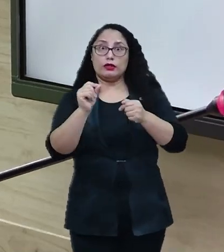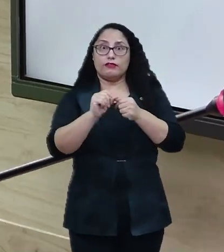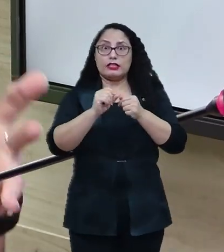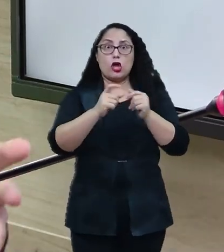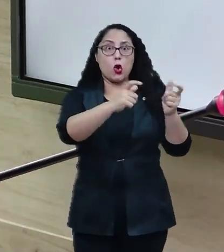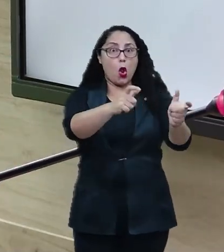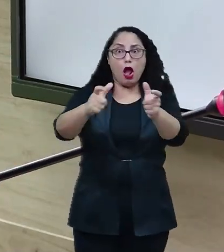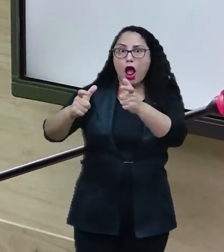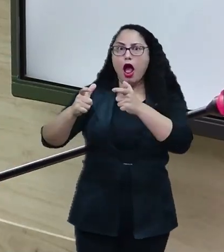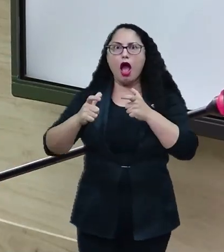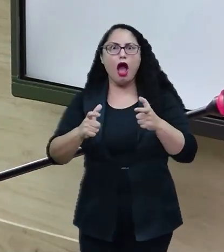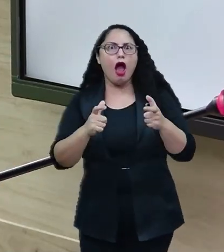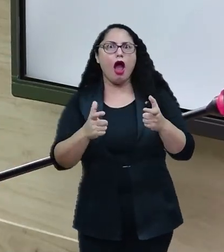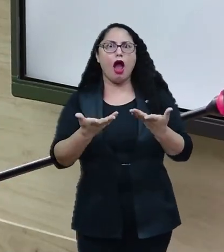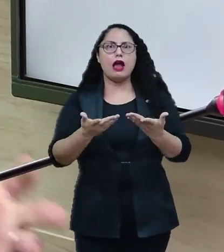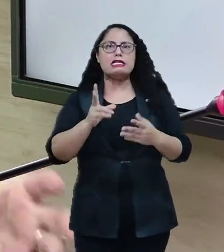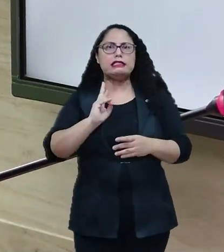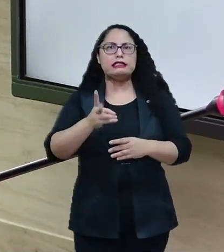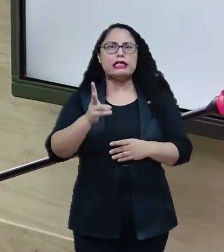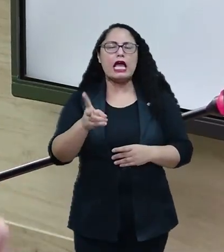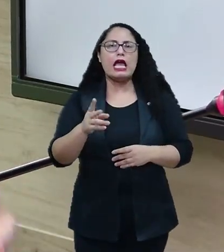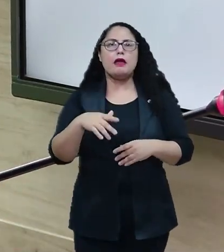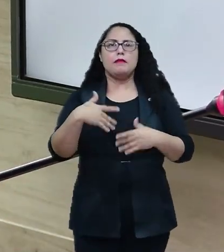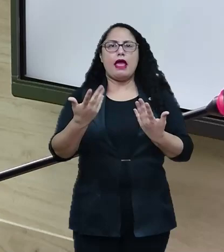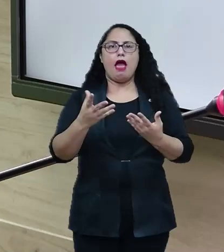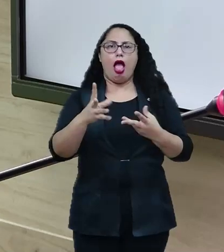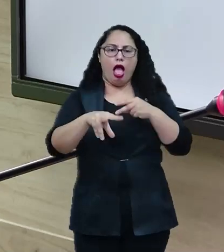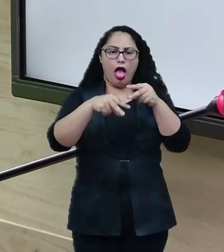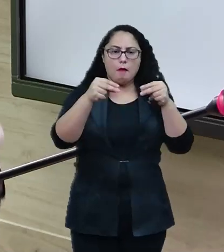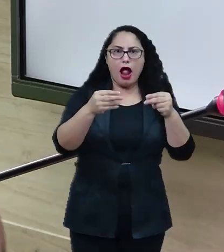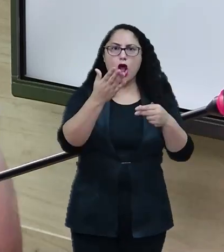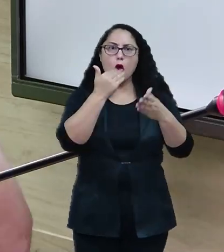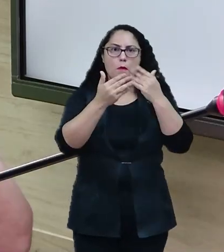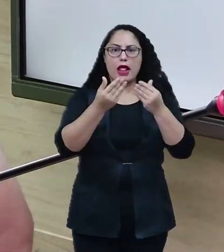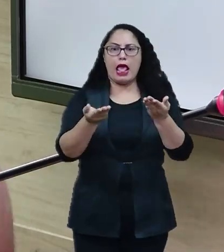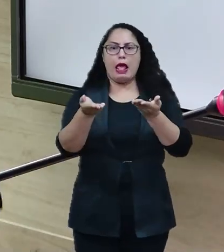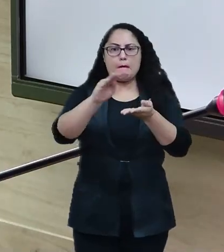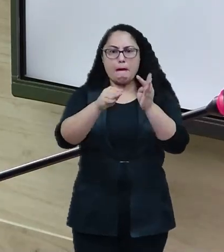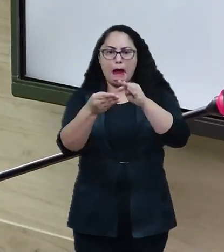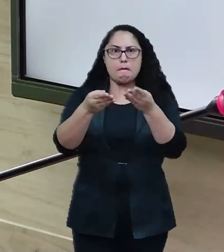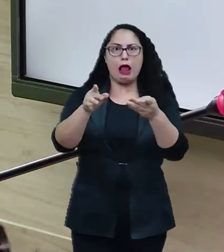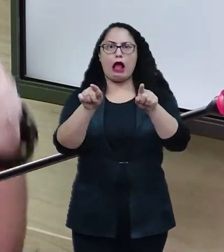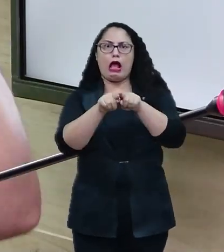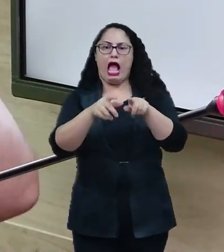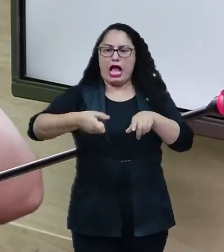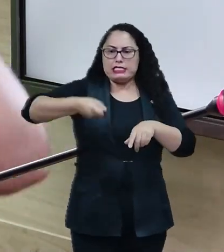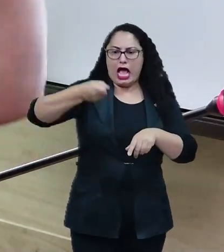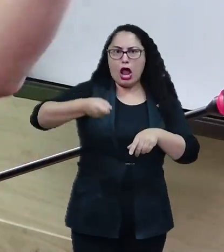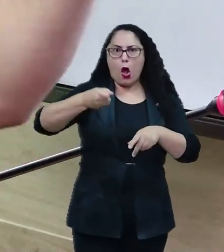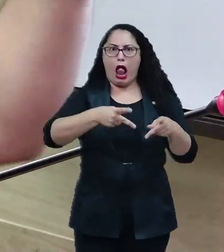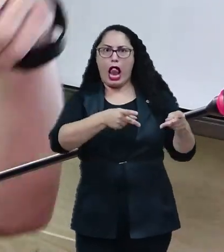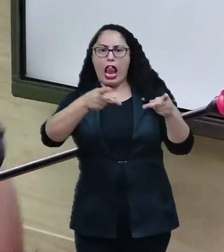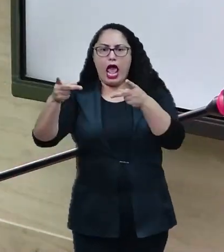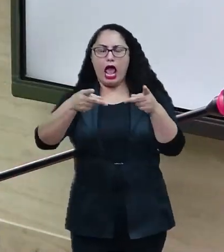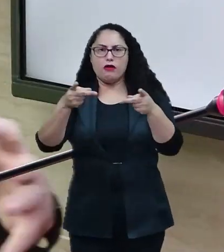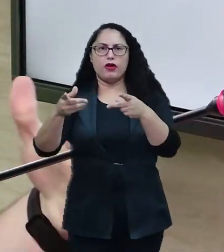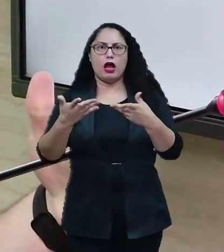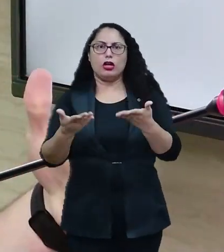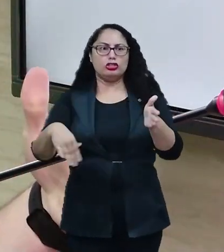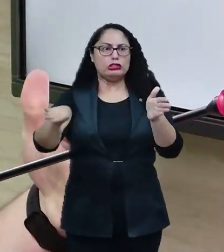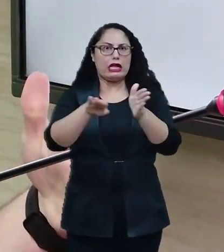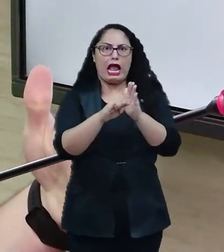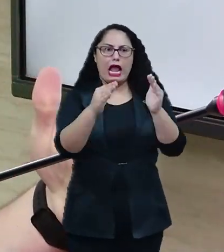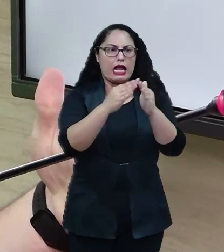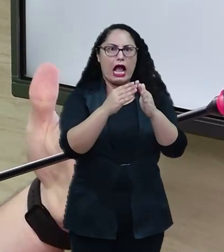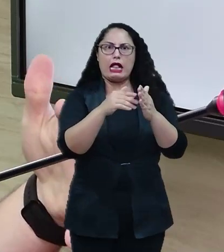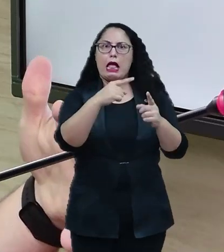em qualquer lugar, né, sempre era a embalagem da comida, a embalagem da embalagem da comida, a sacola que você vai levar, né, quando você chegava em